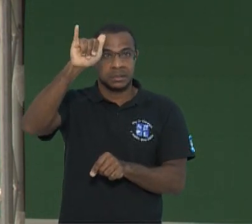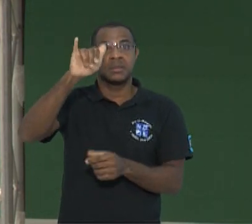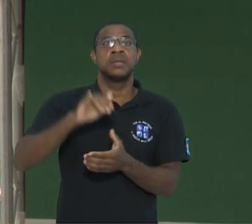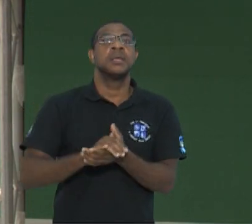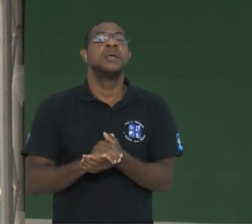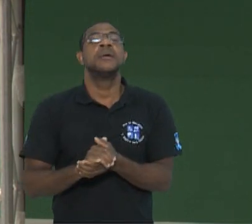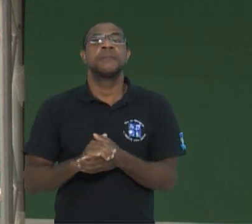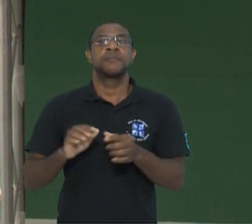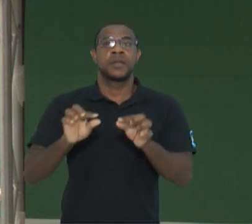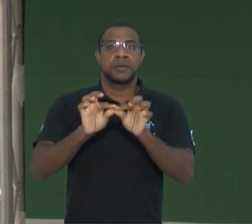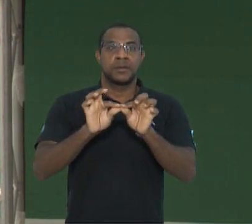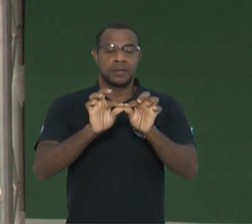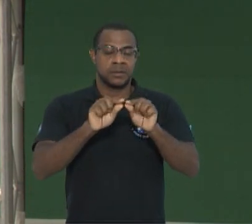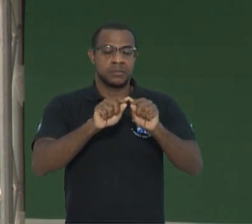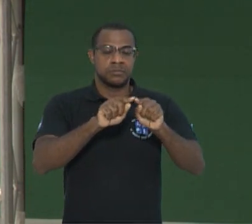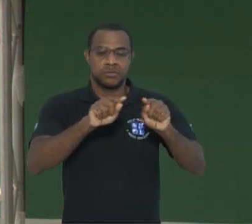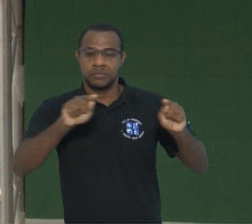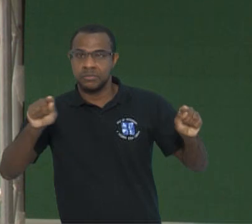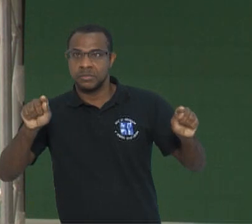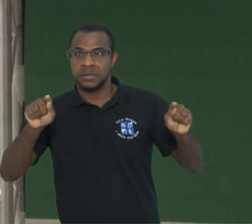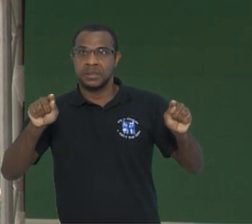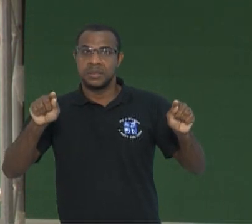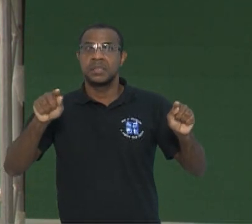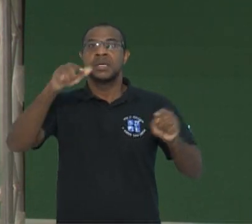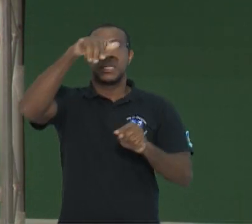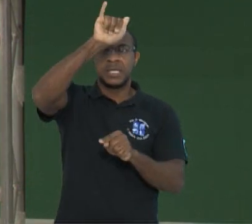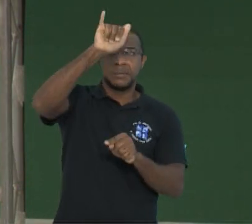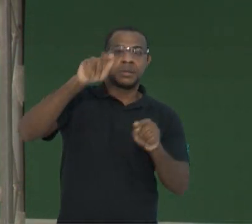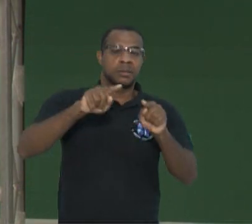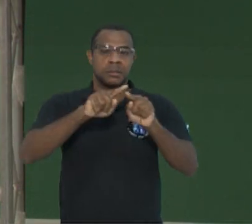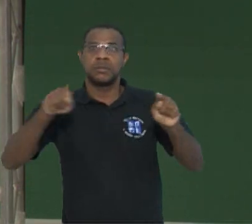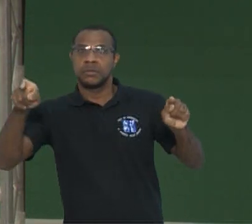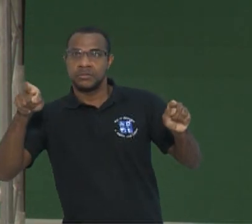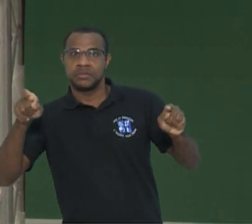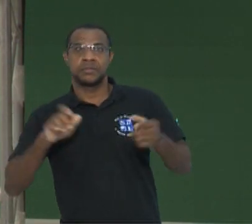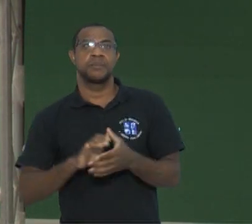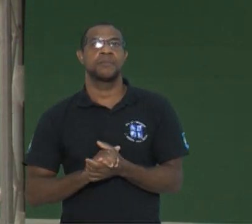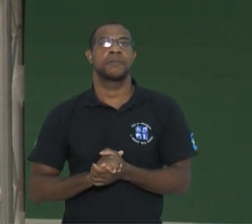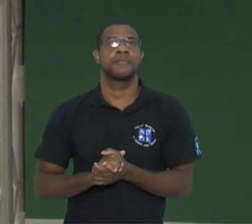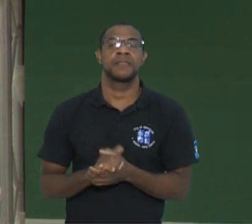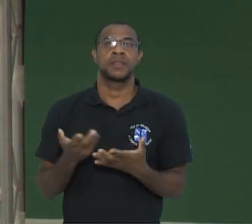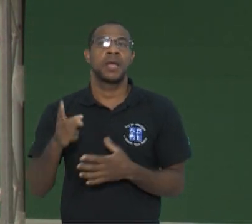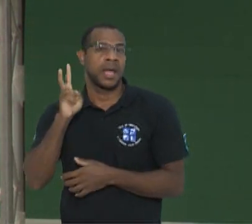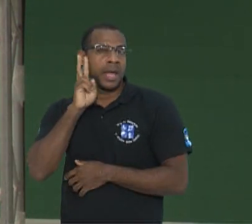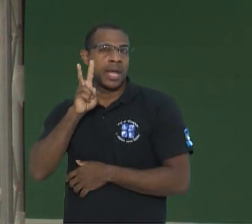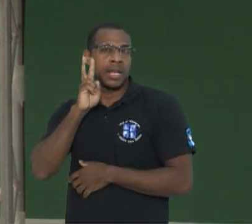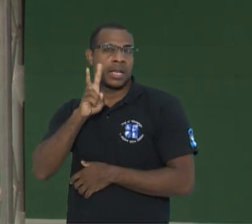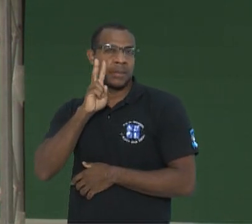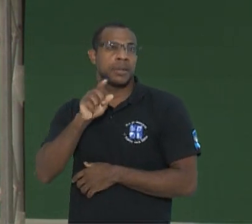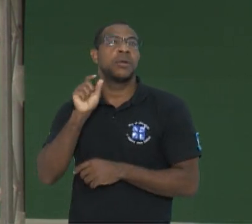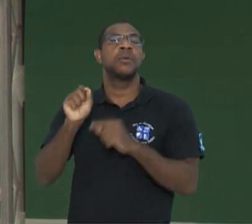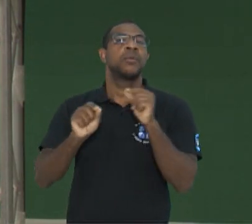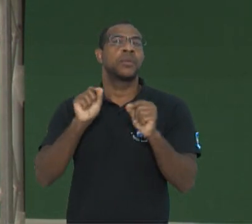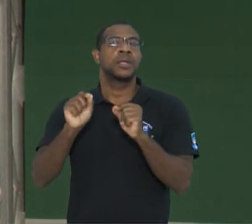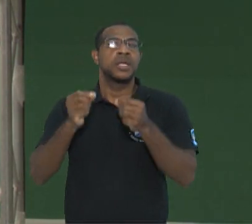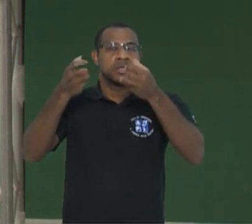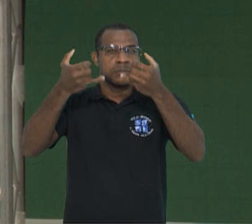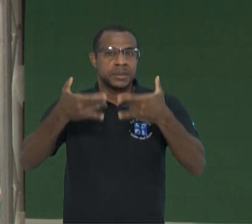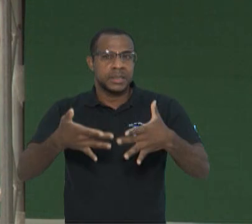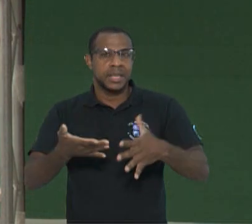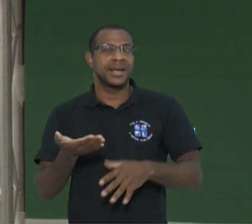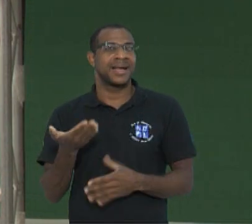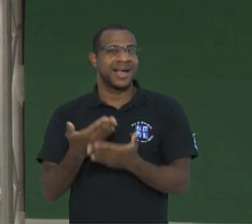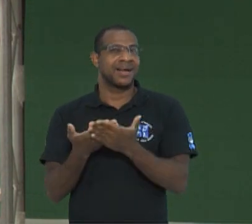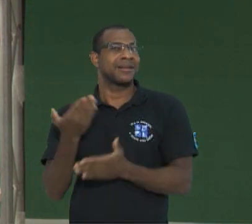os vértices também estarão sobre o eixo y, tá? Então, para a aula de hoje, eu quero também trazer a relembrança que foi trabalhado durante